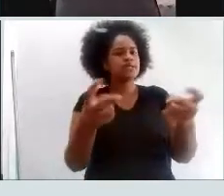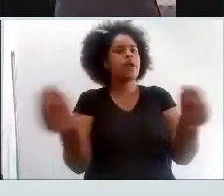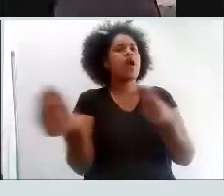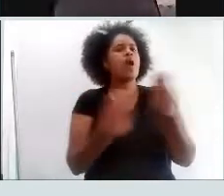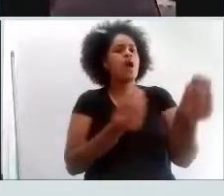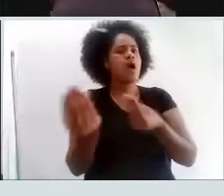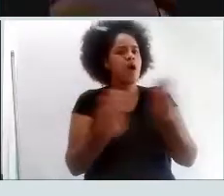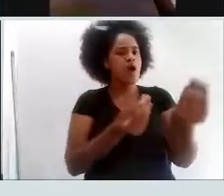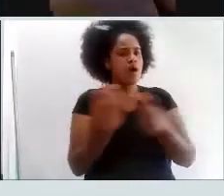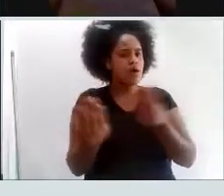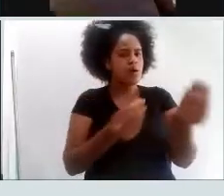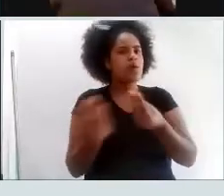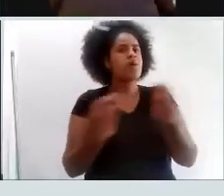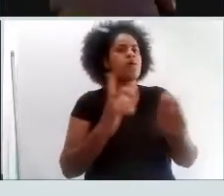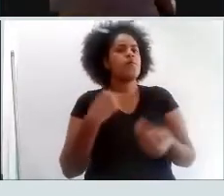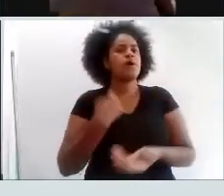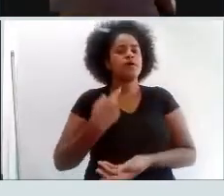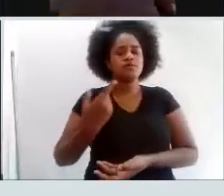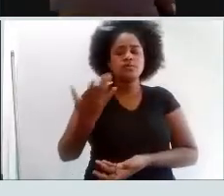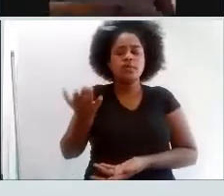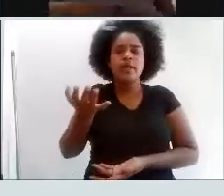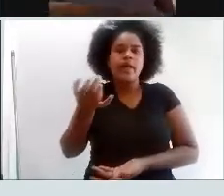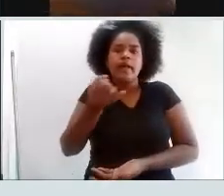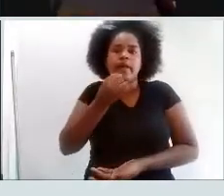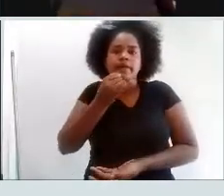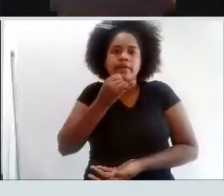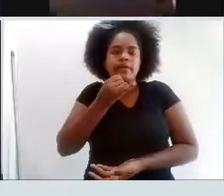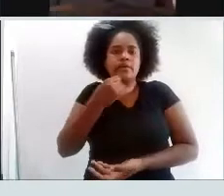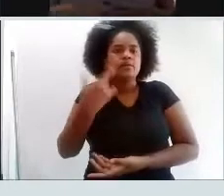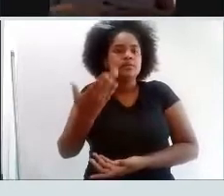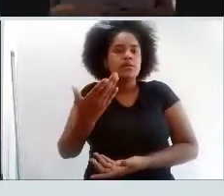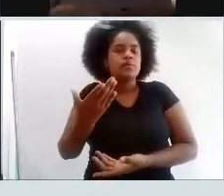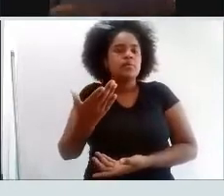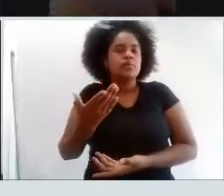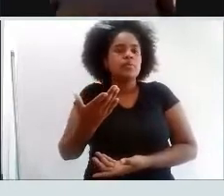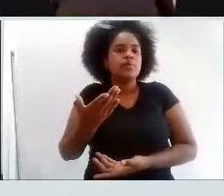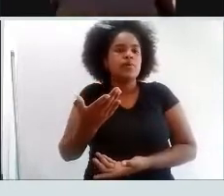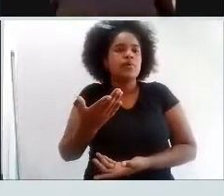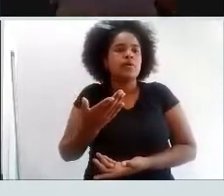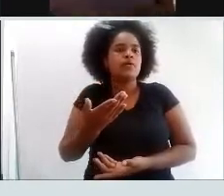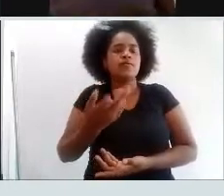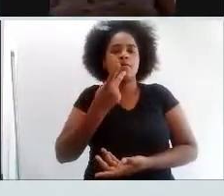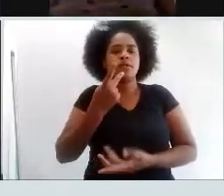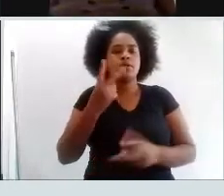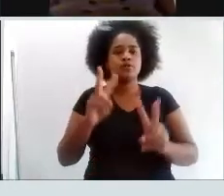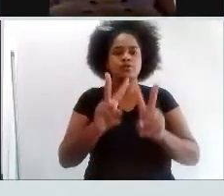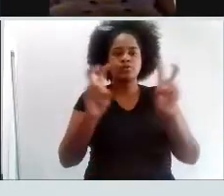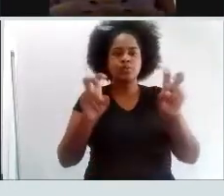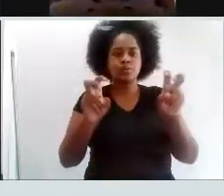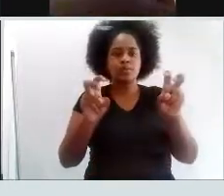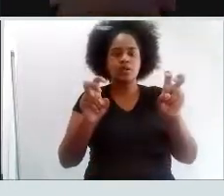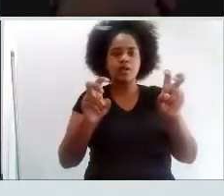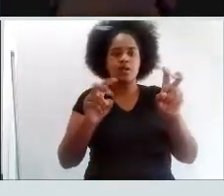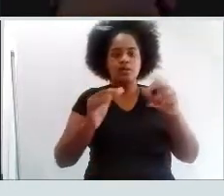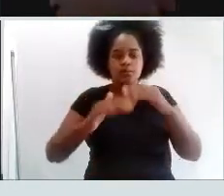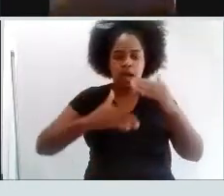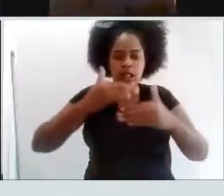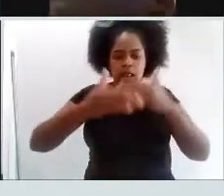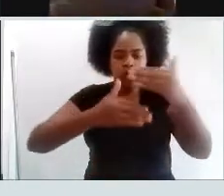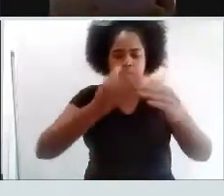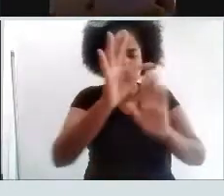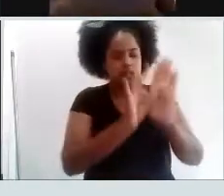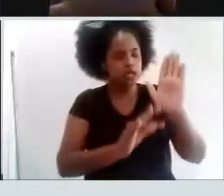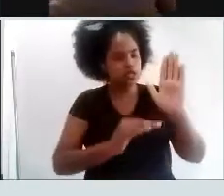a todo momento, literalmente a todo momento, assim, quando for falar de desenvolvimento, quando for falar de conclusão, a